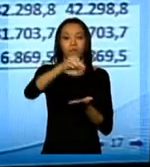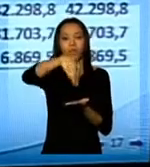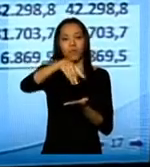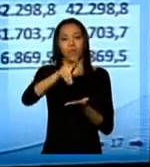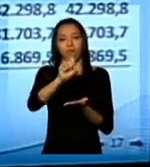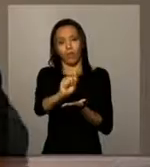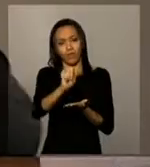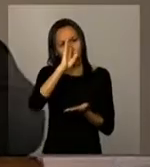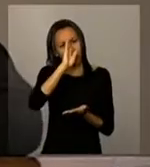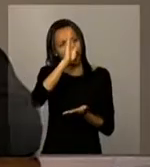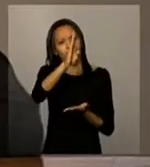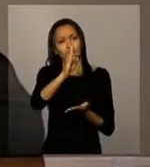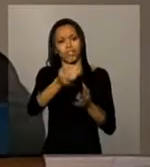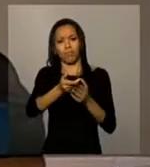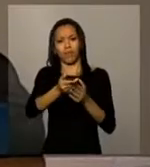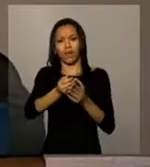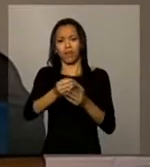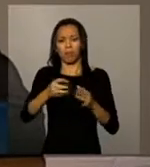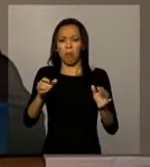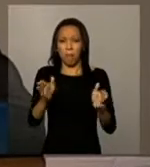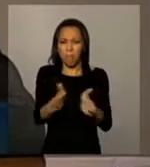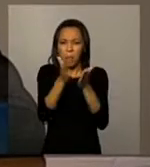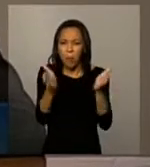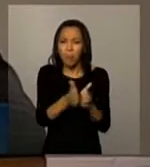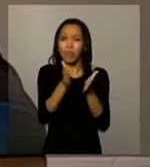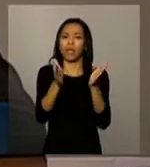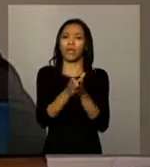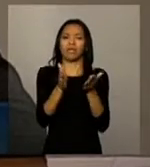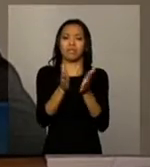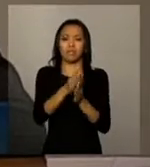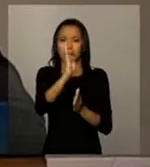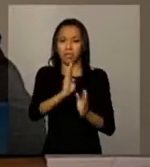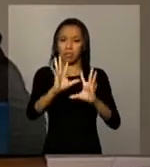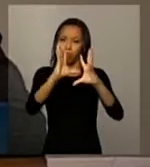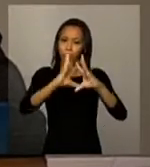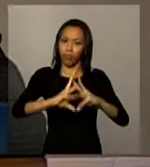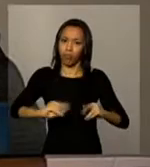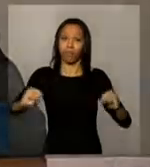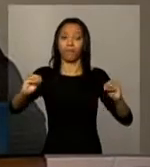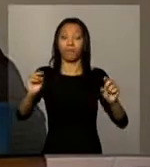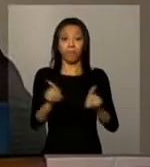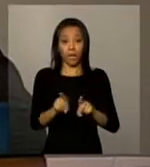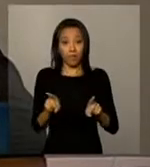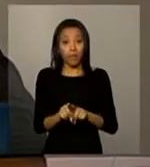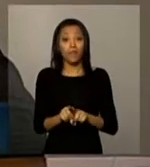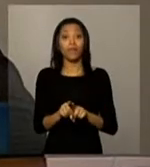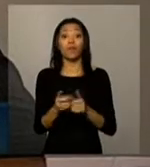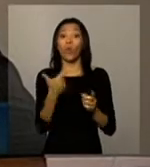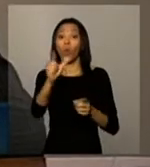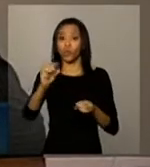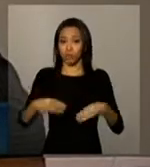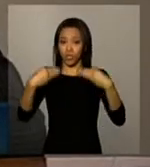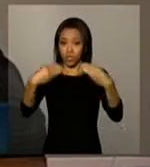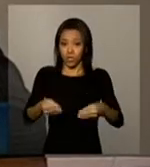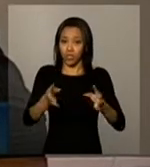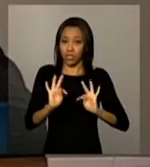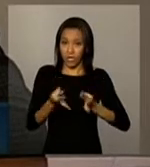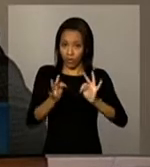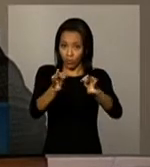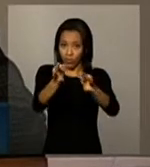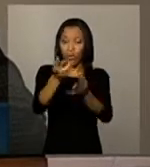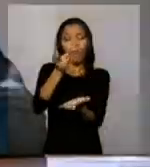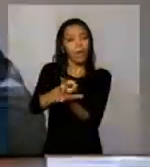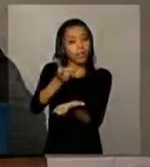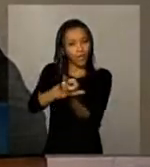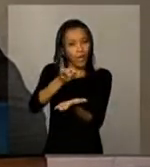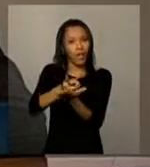a prioridade da erradicação da extrema pobreza no país. E o Ministério da Ciência e Tecnologia manteve o